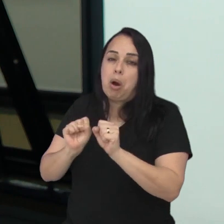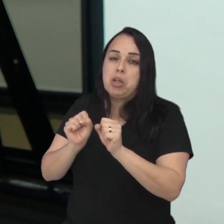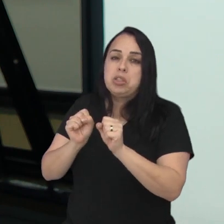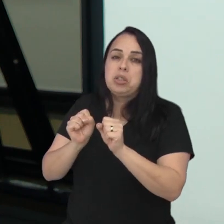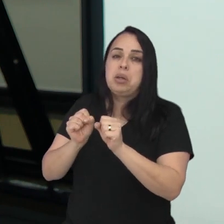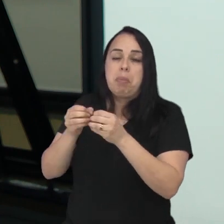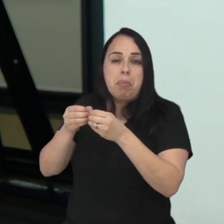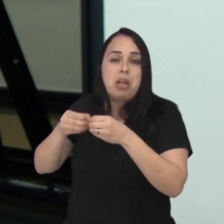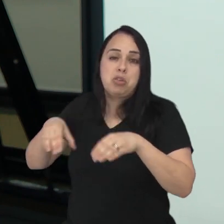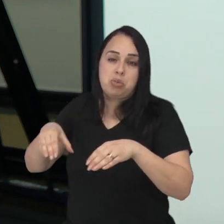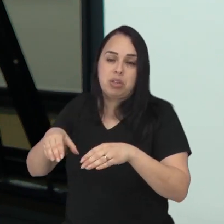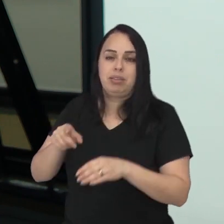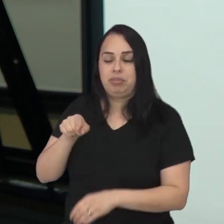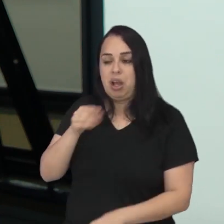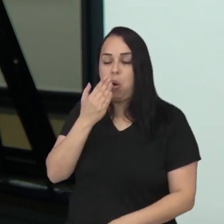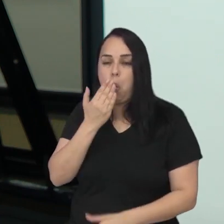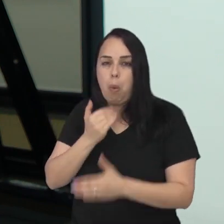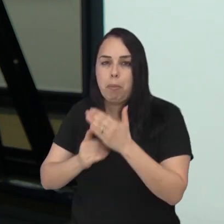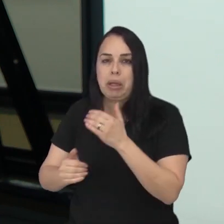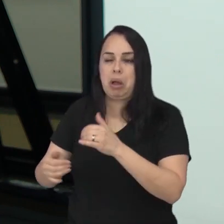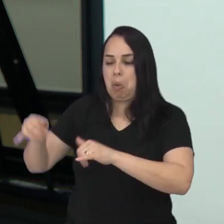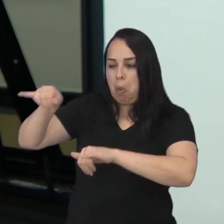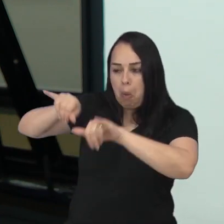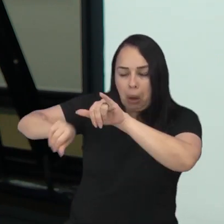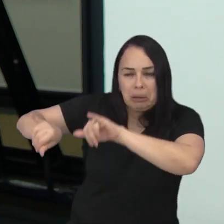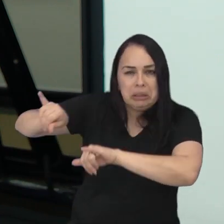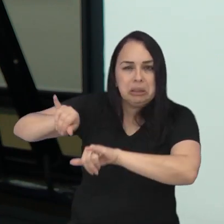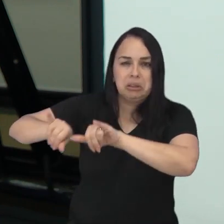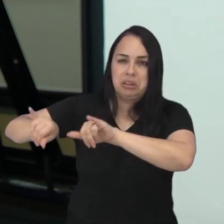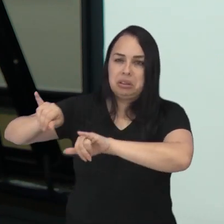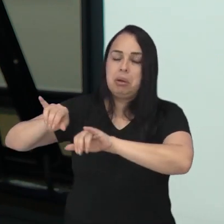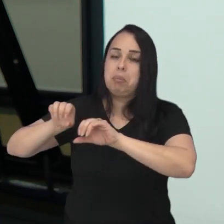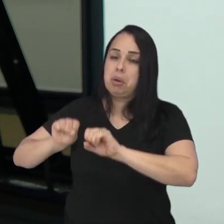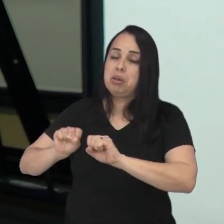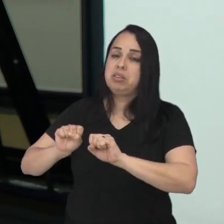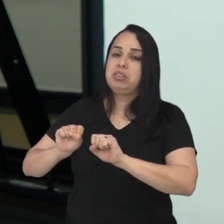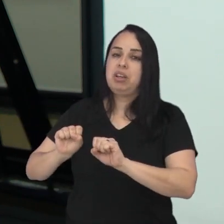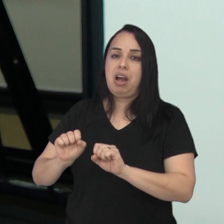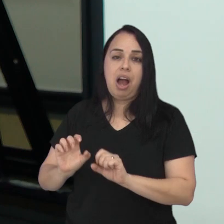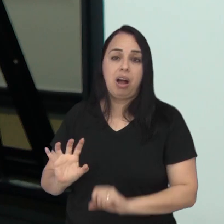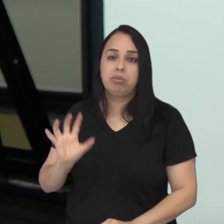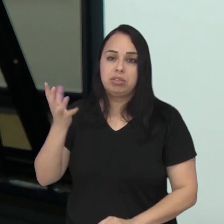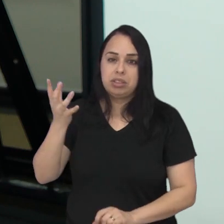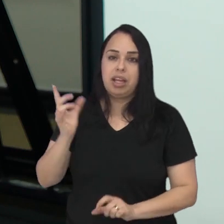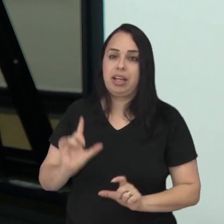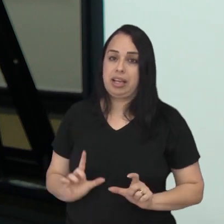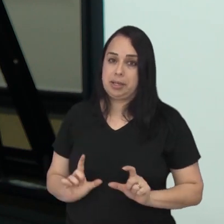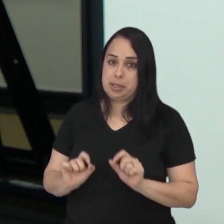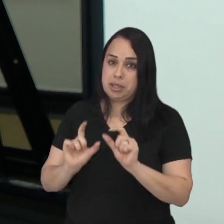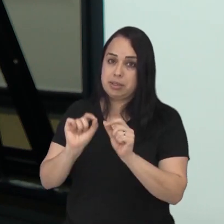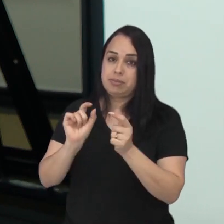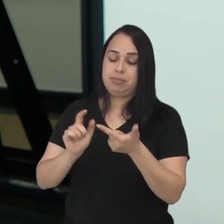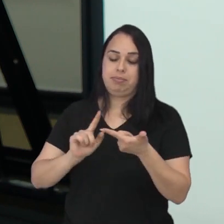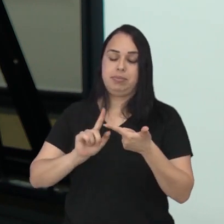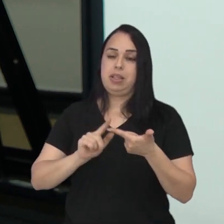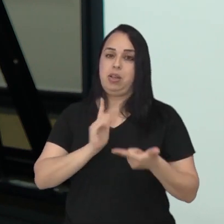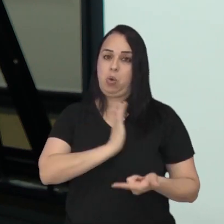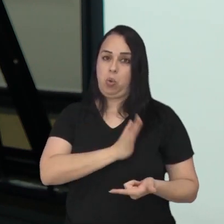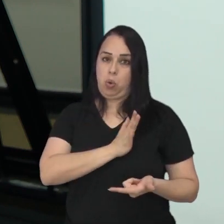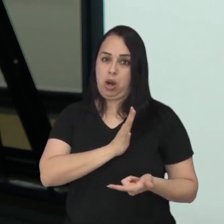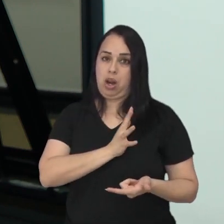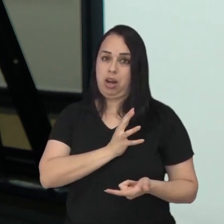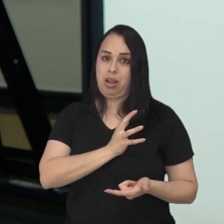ser nocivos, que os alimentos industrializados com muita química, né, podem causar o câncer,